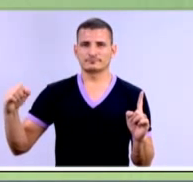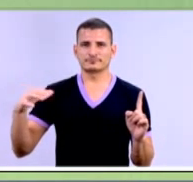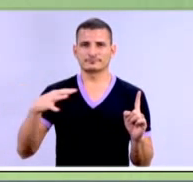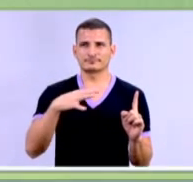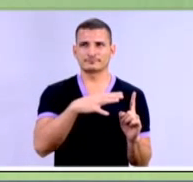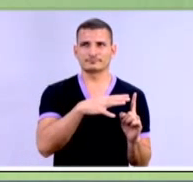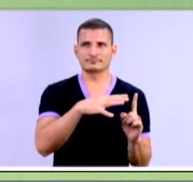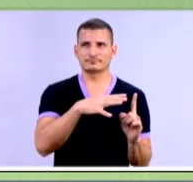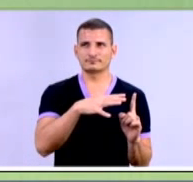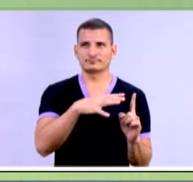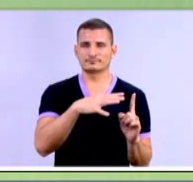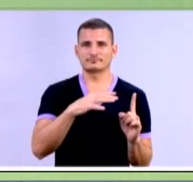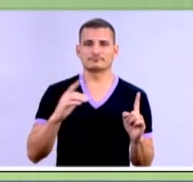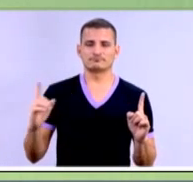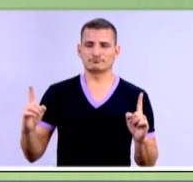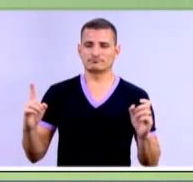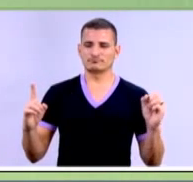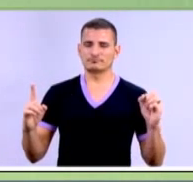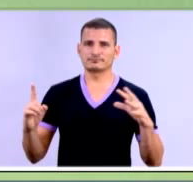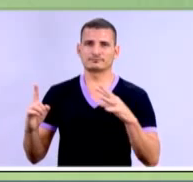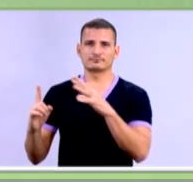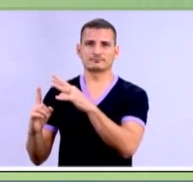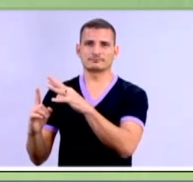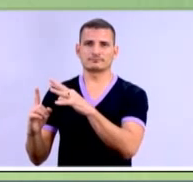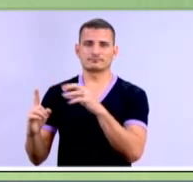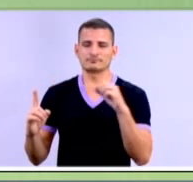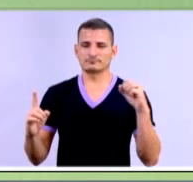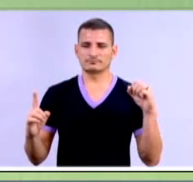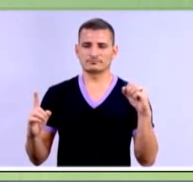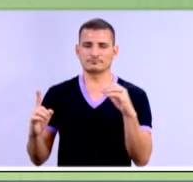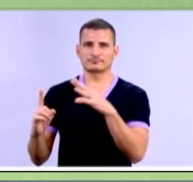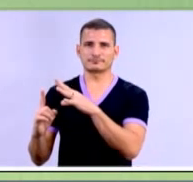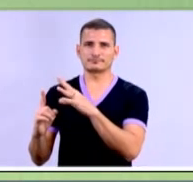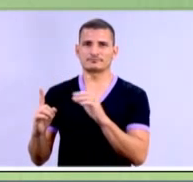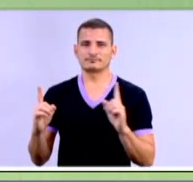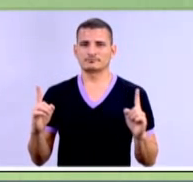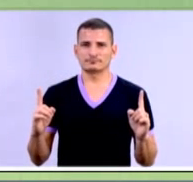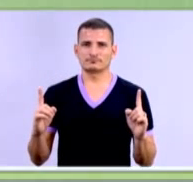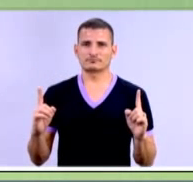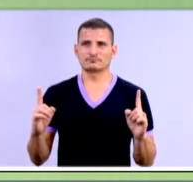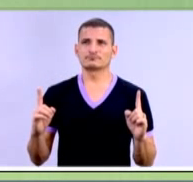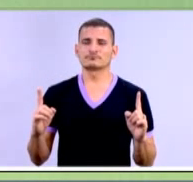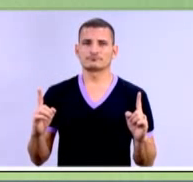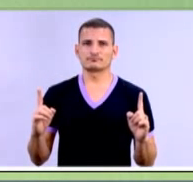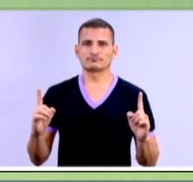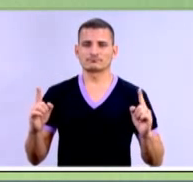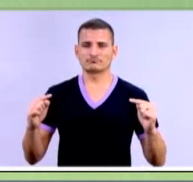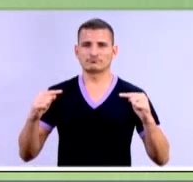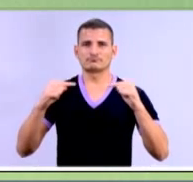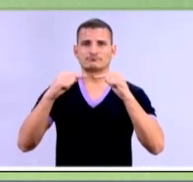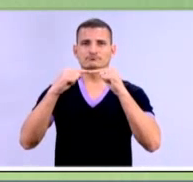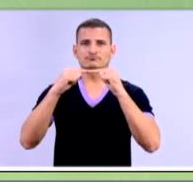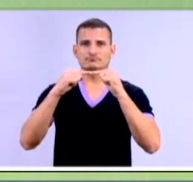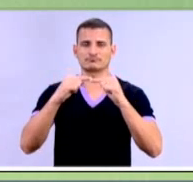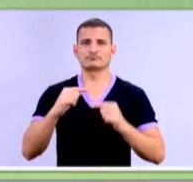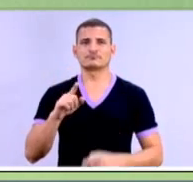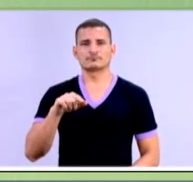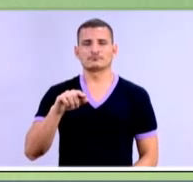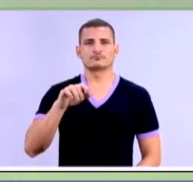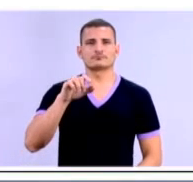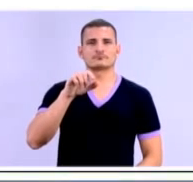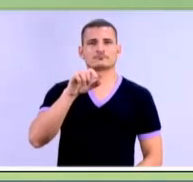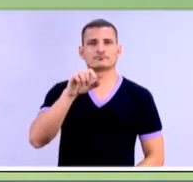outro. Então assim você estabelece um enlace entre esses dois pontos aqui, ok? Então ele é um sinal